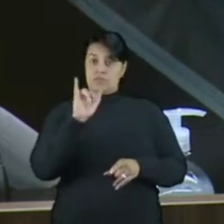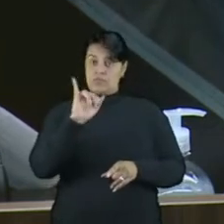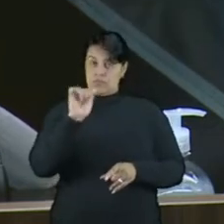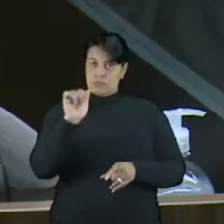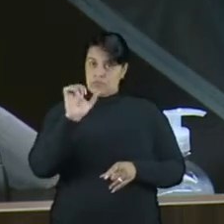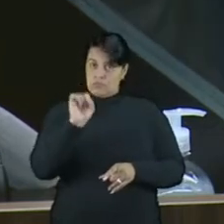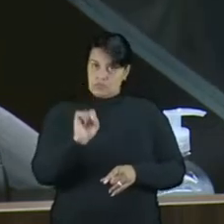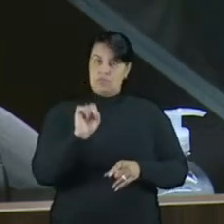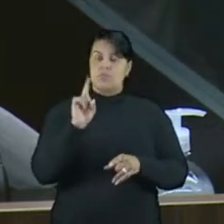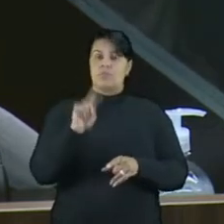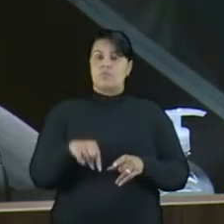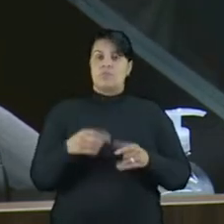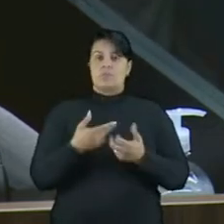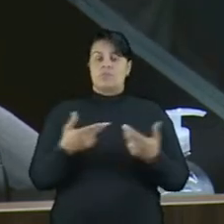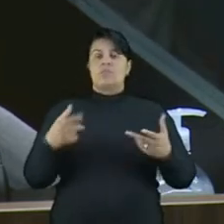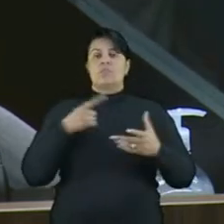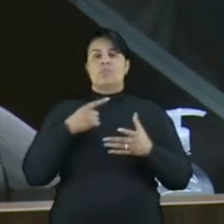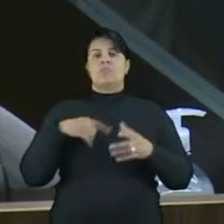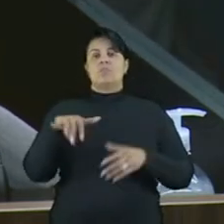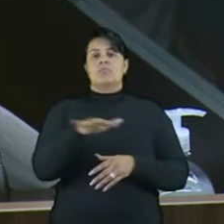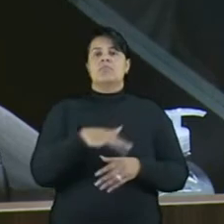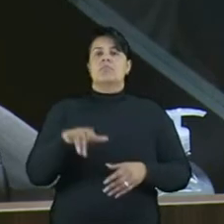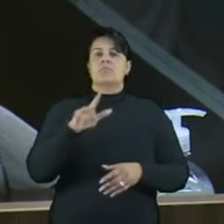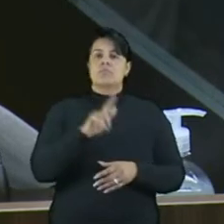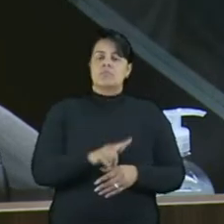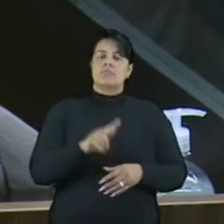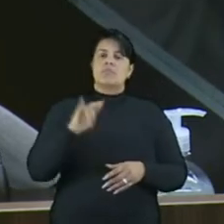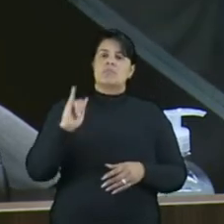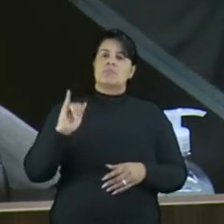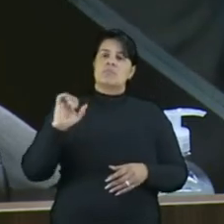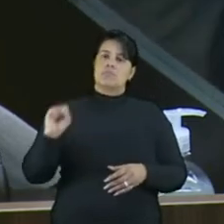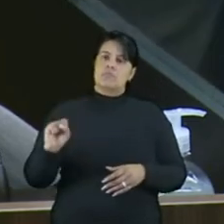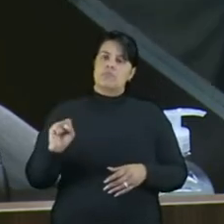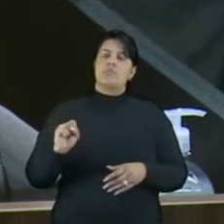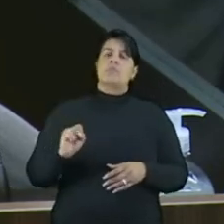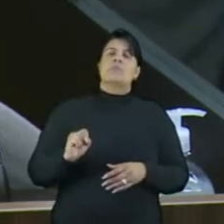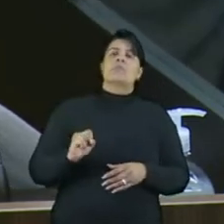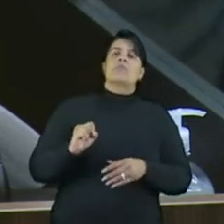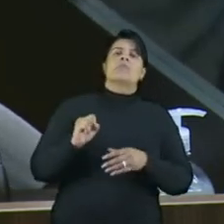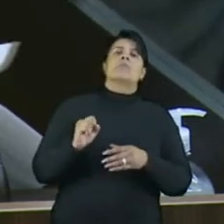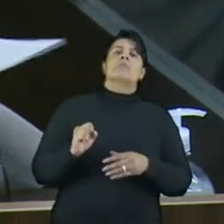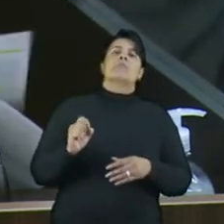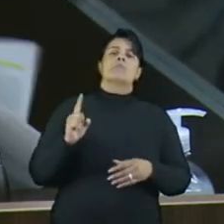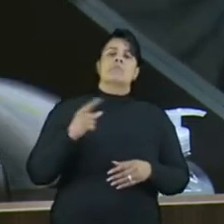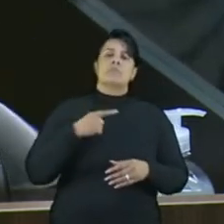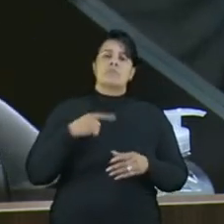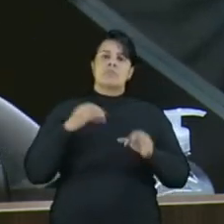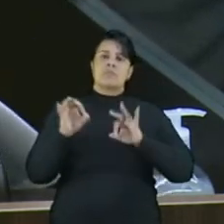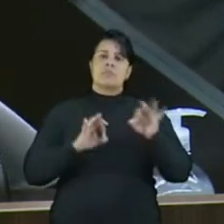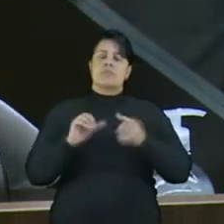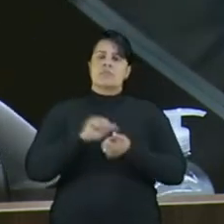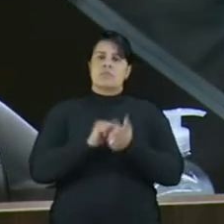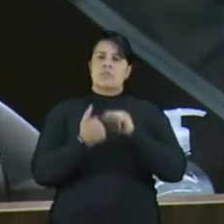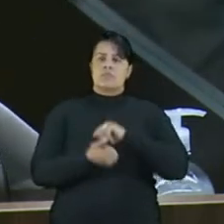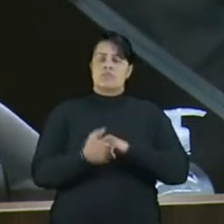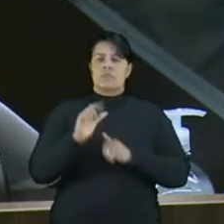e o Gabinete de Segurança Institucional da Presidência da República para auxiliar o processo de adequação da organização da